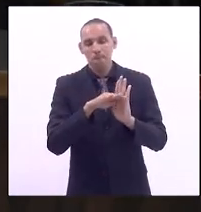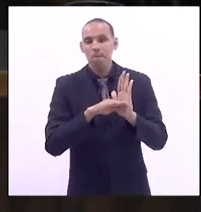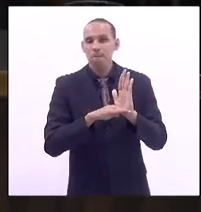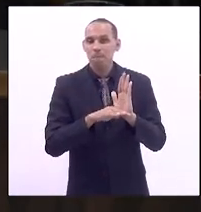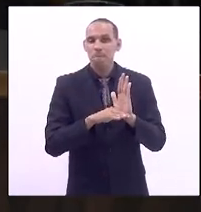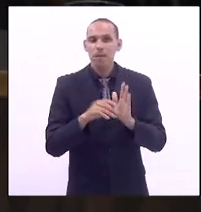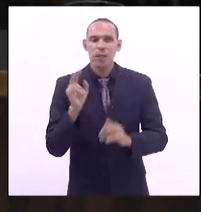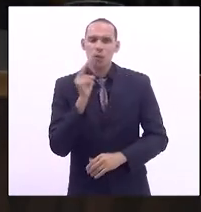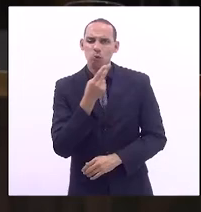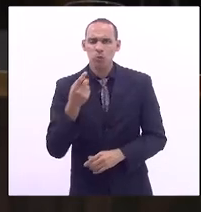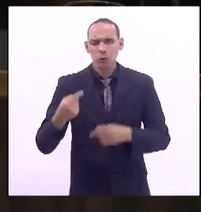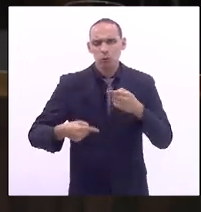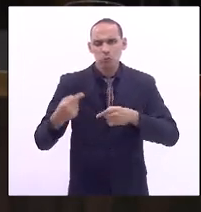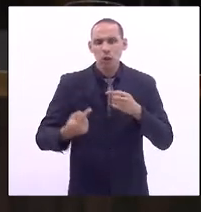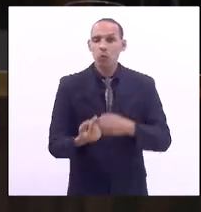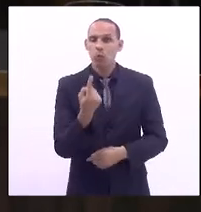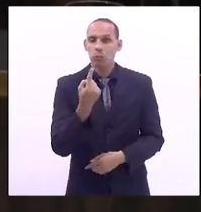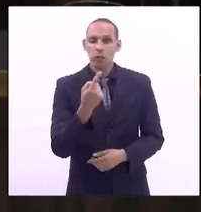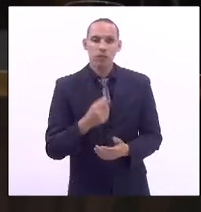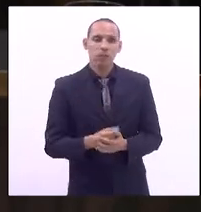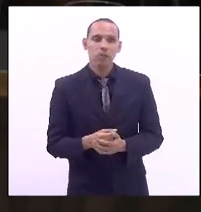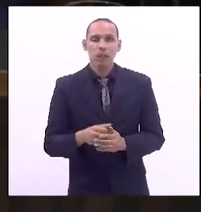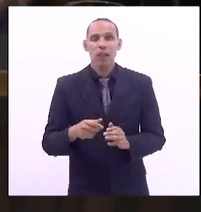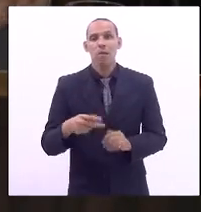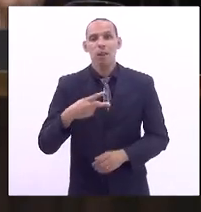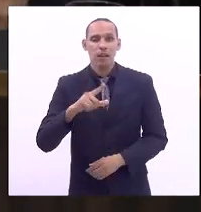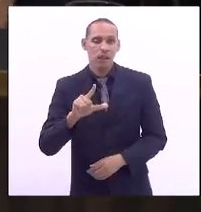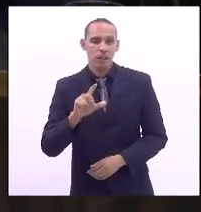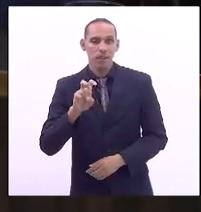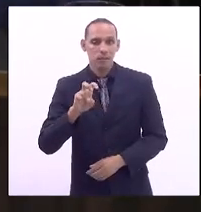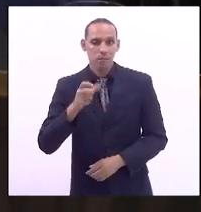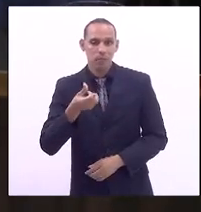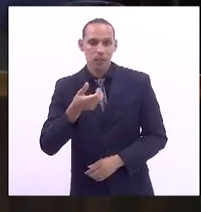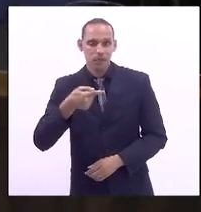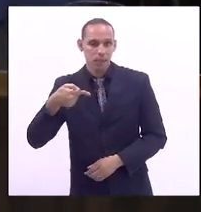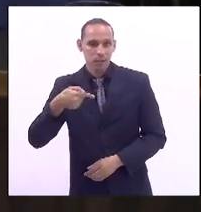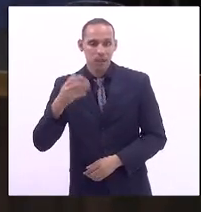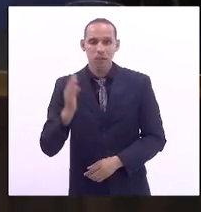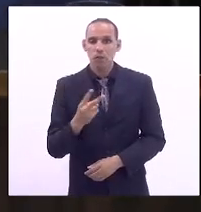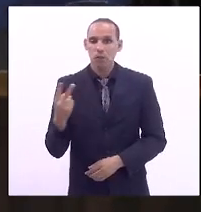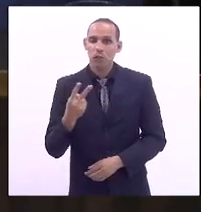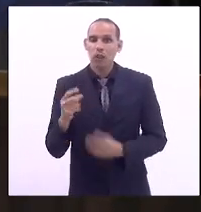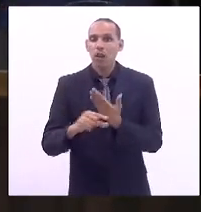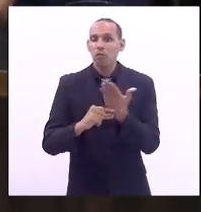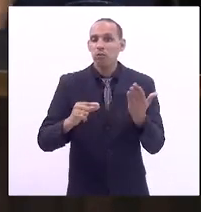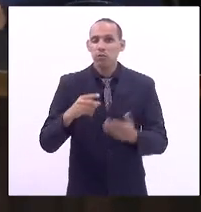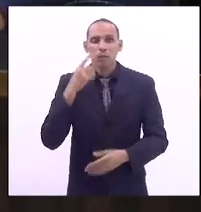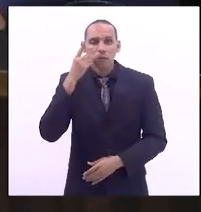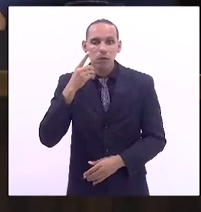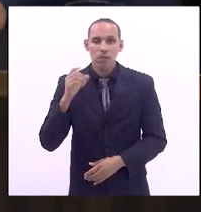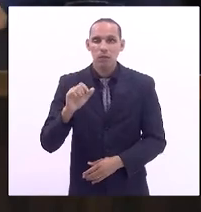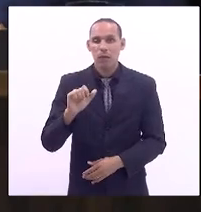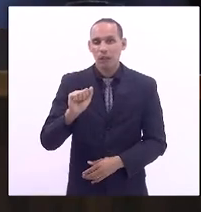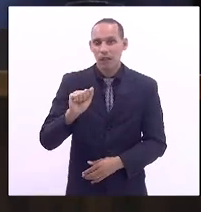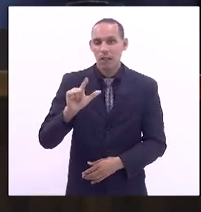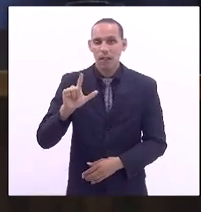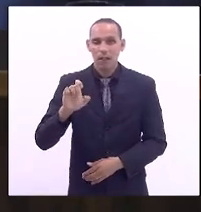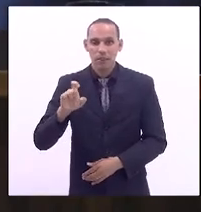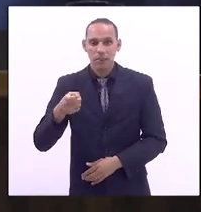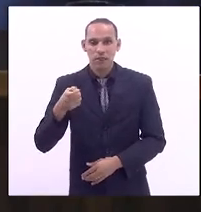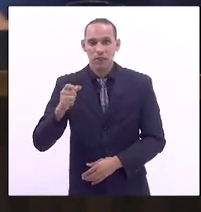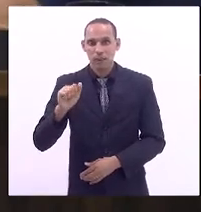em regime de urgência em discussão única projeto de lei 567 722 de autoria do deputado Alexandre